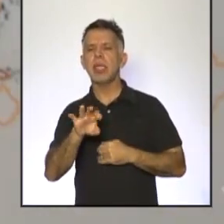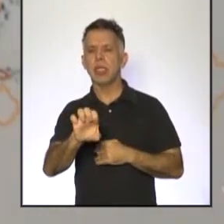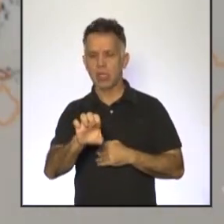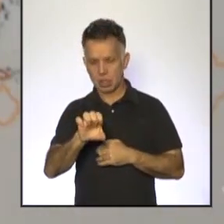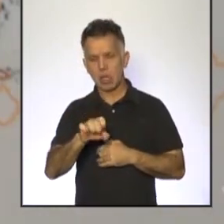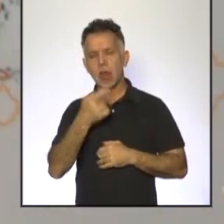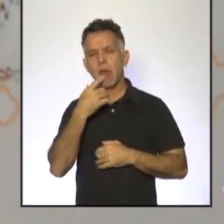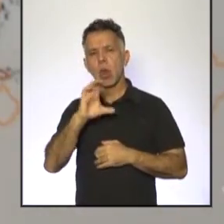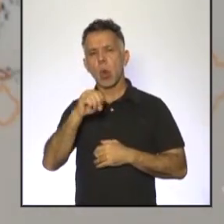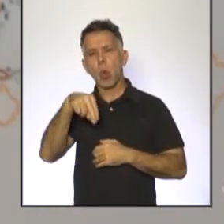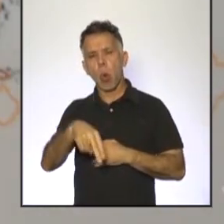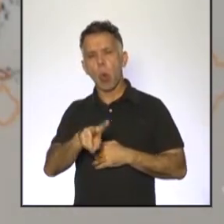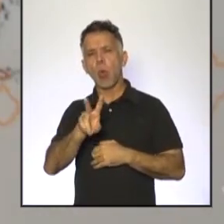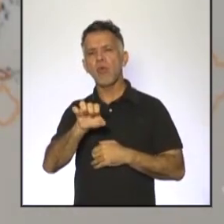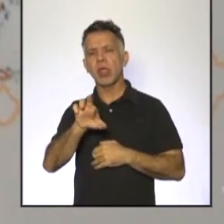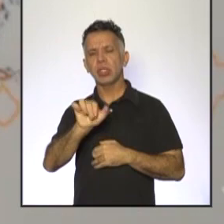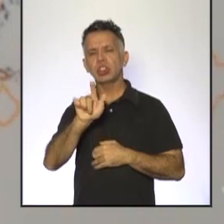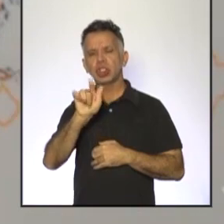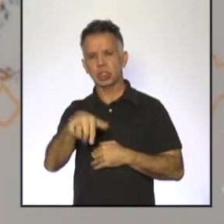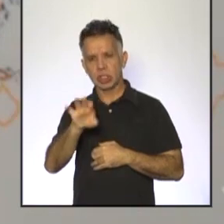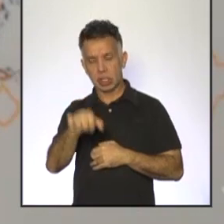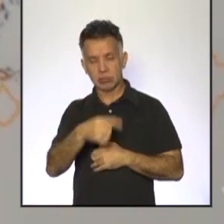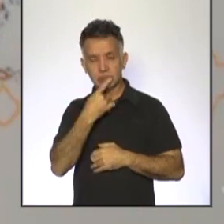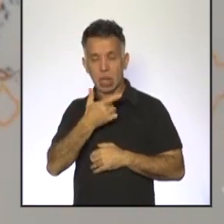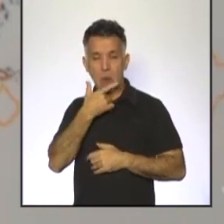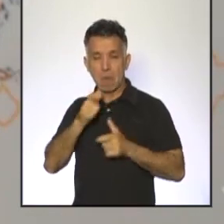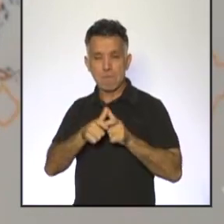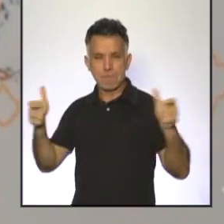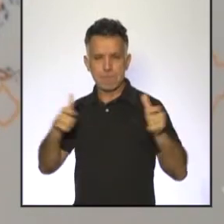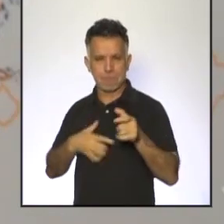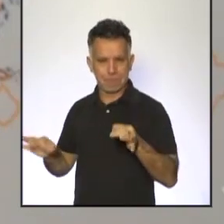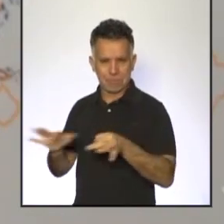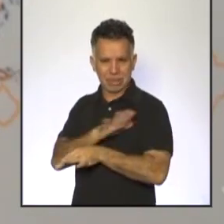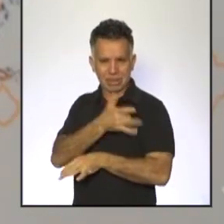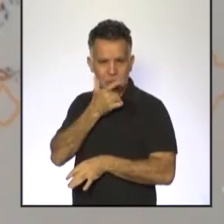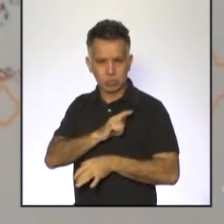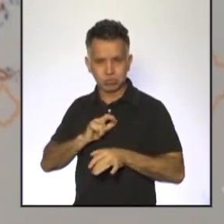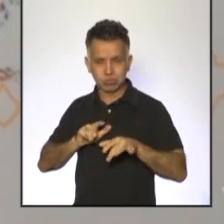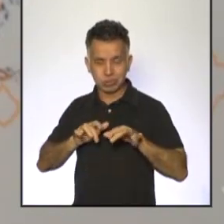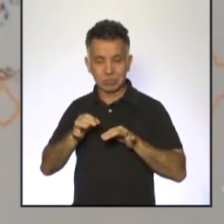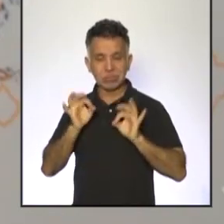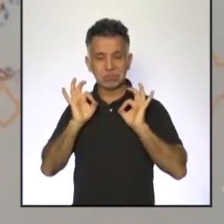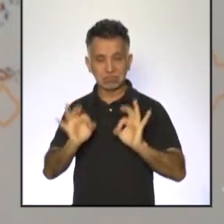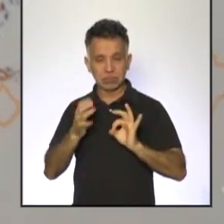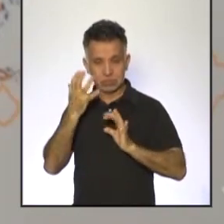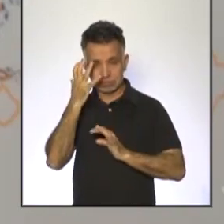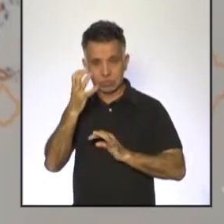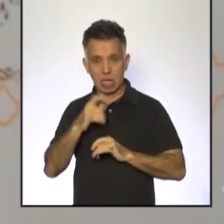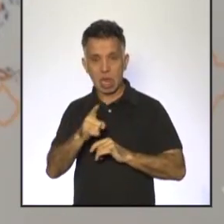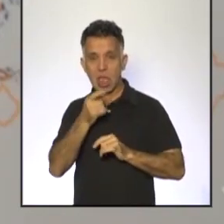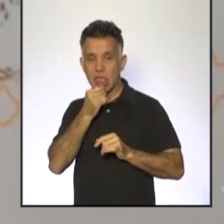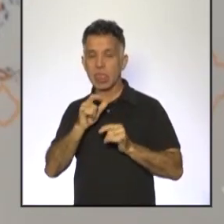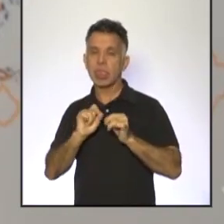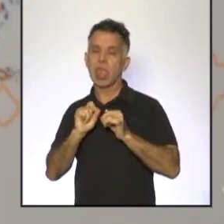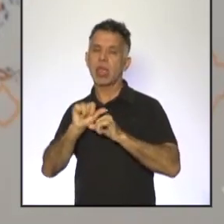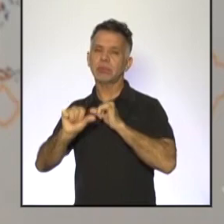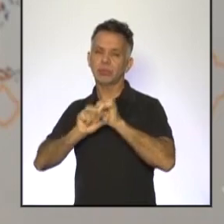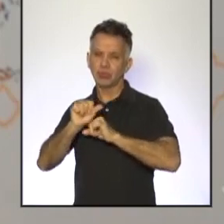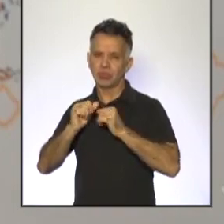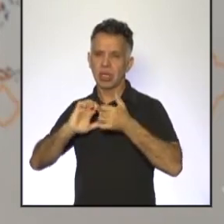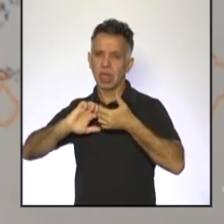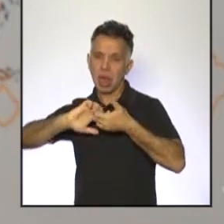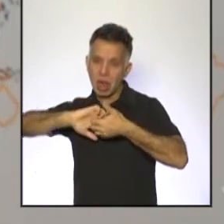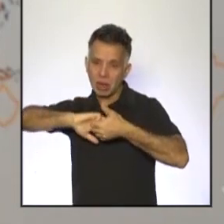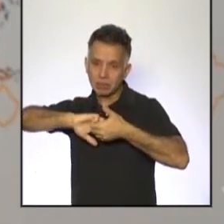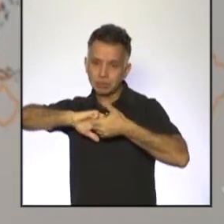de todos os limites tectônicos, os limites das placas tectônicas. Por quê? Você tem informação de dobramentos